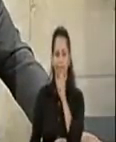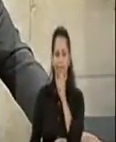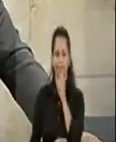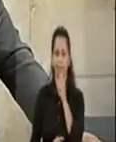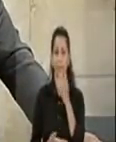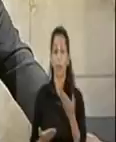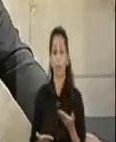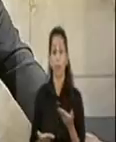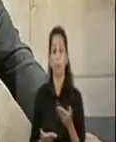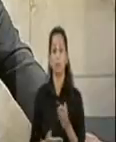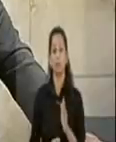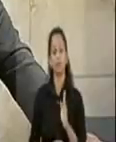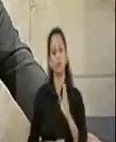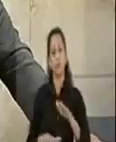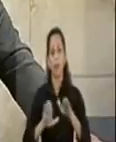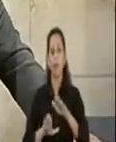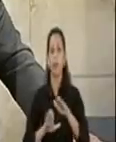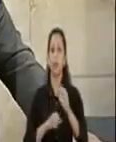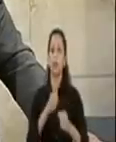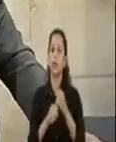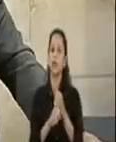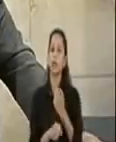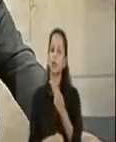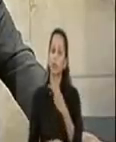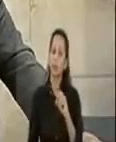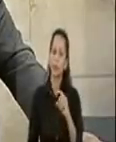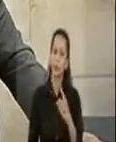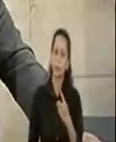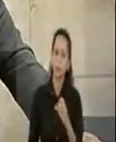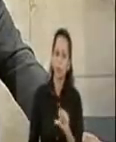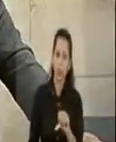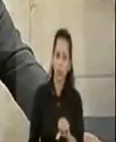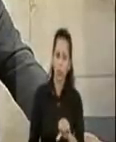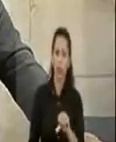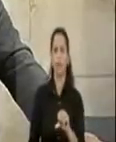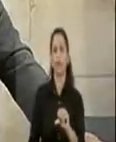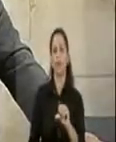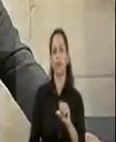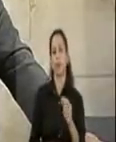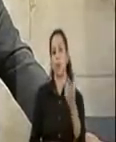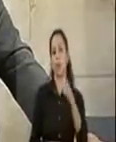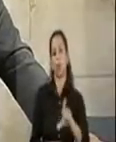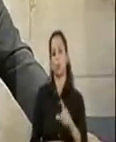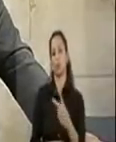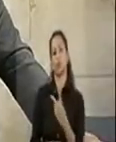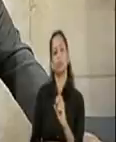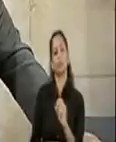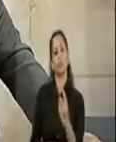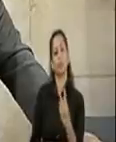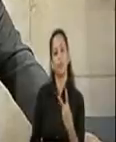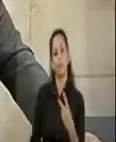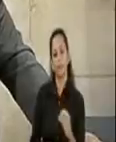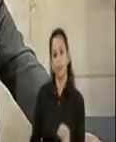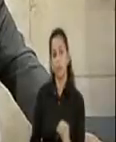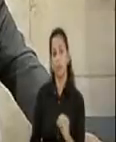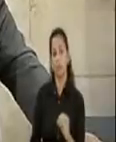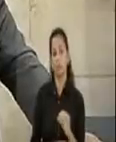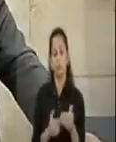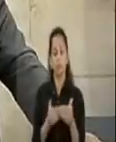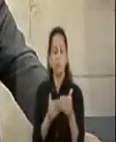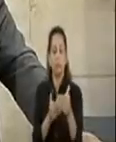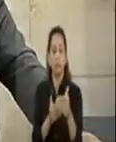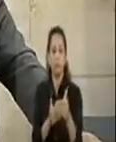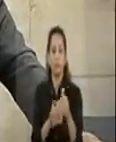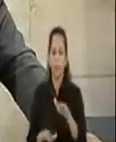Acontecerão, quem sabe, no ano que vem e no outro ano, ou a partir do ano que vem, quando, se este ano,